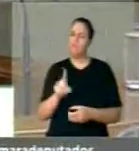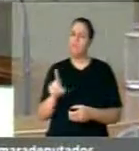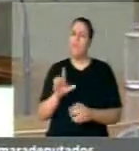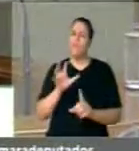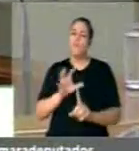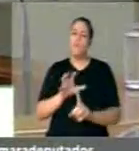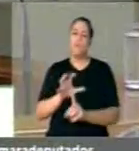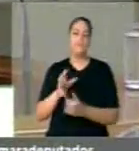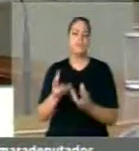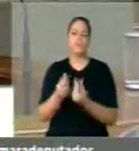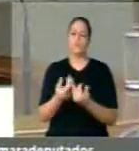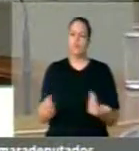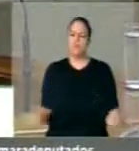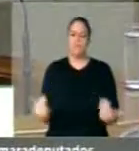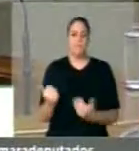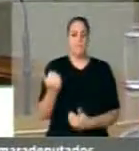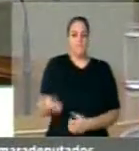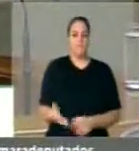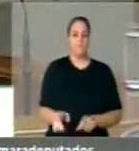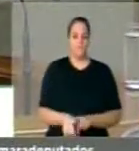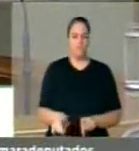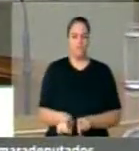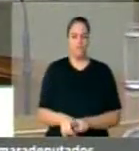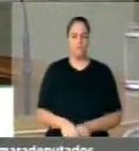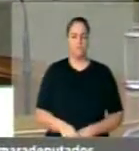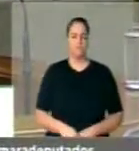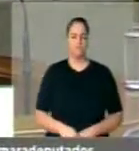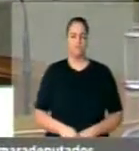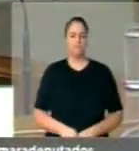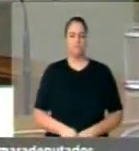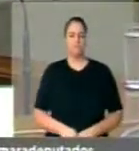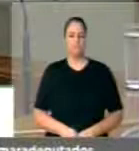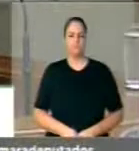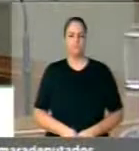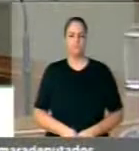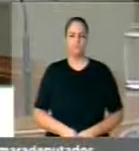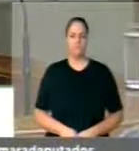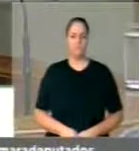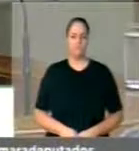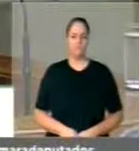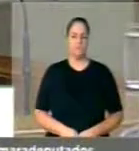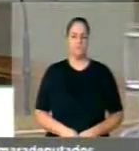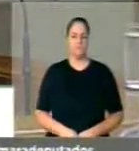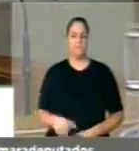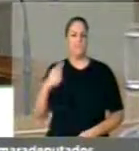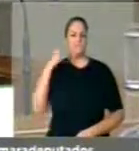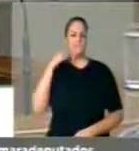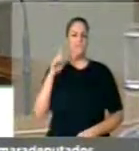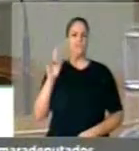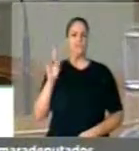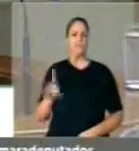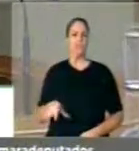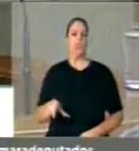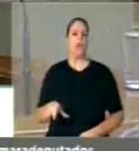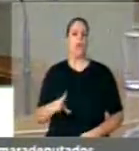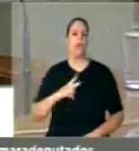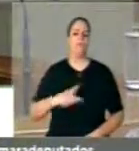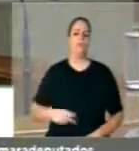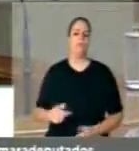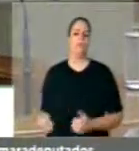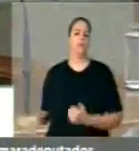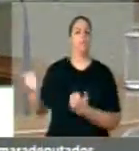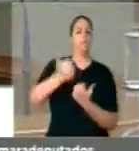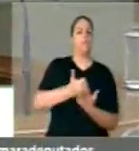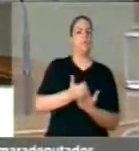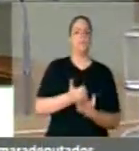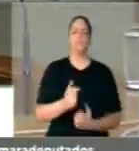no atual momento. Não é apenas mais uma eleição para a sucessão dos que compõem o núcleo